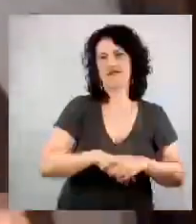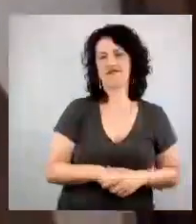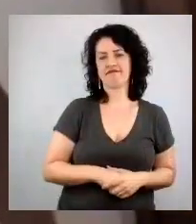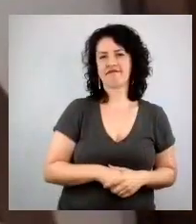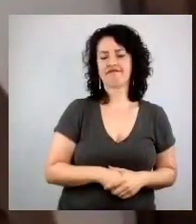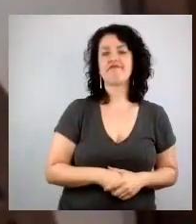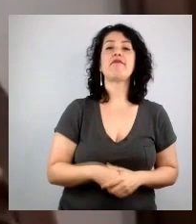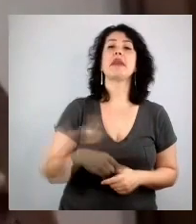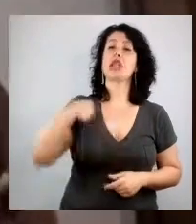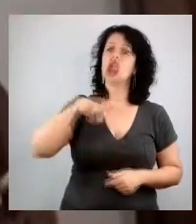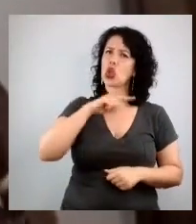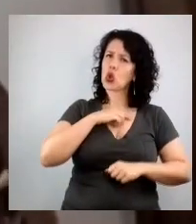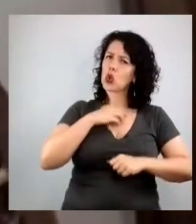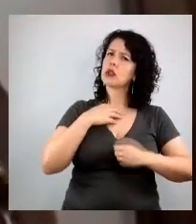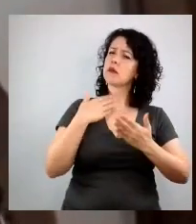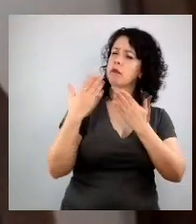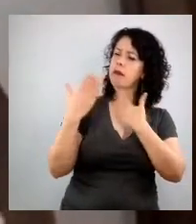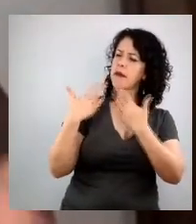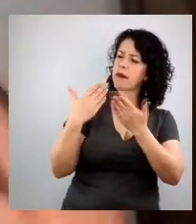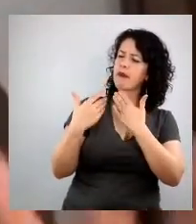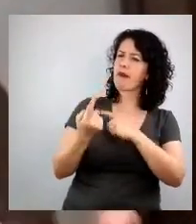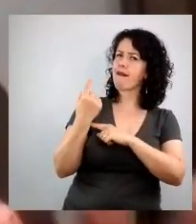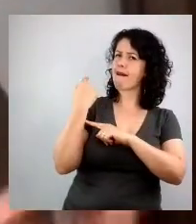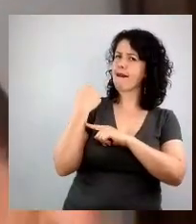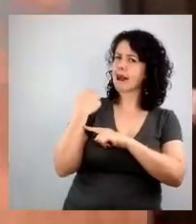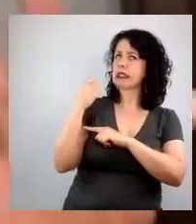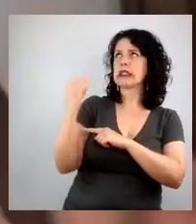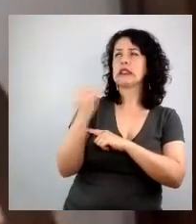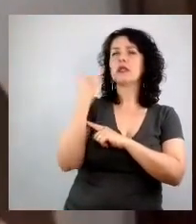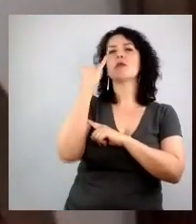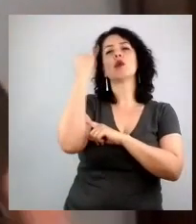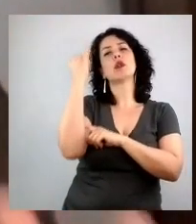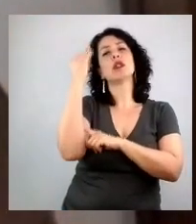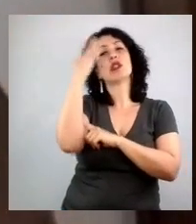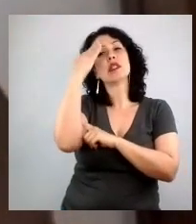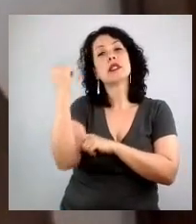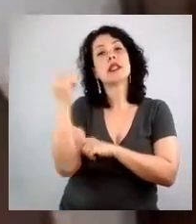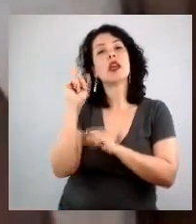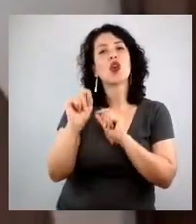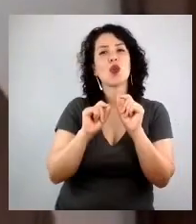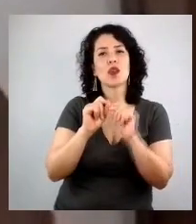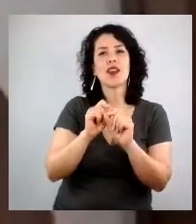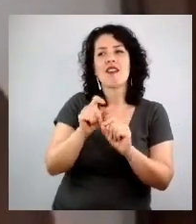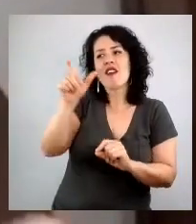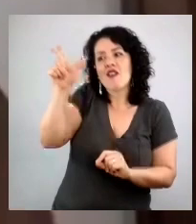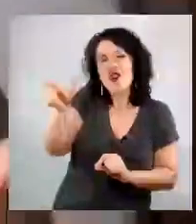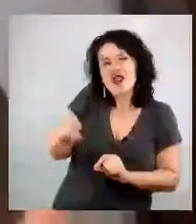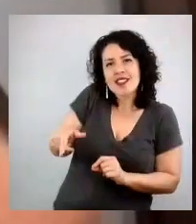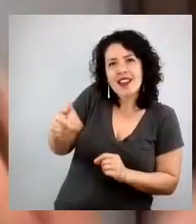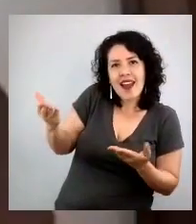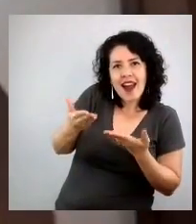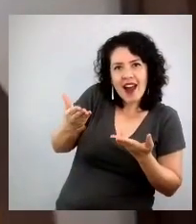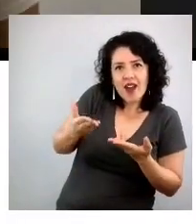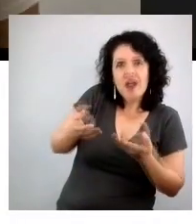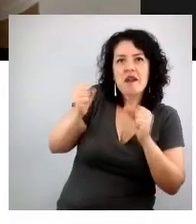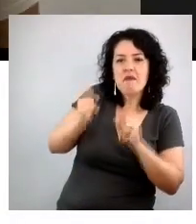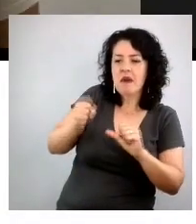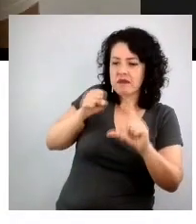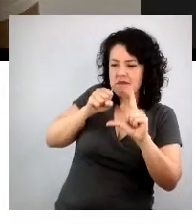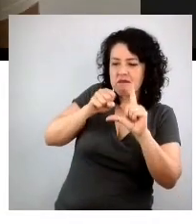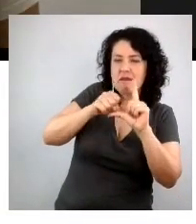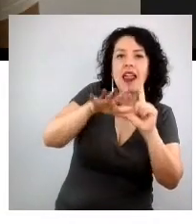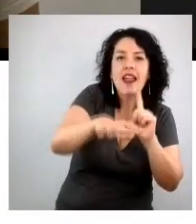tão importante que eu fiquei pensando. Hoje eu sei como você se tornou uma influenciadora, mas eu queria que você contasse